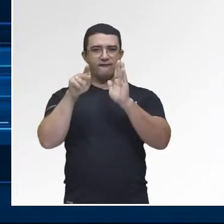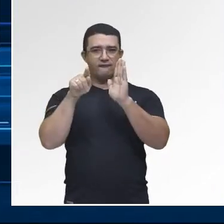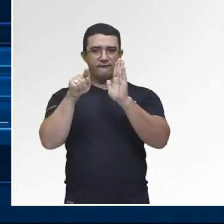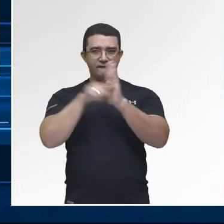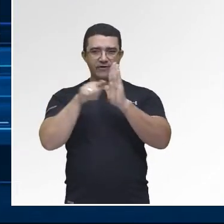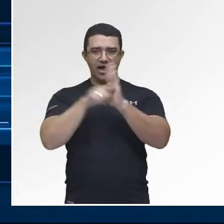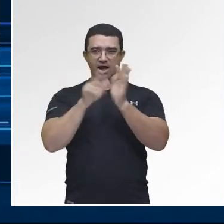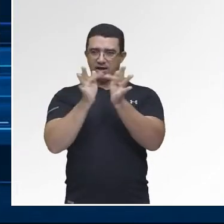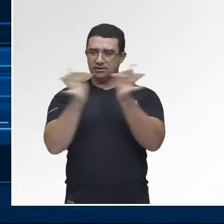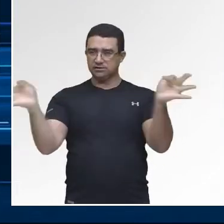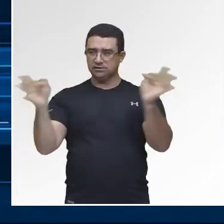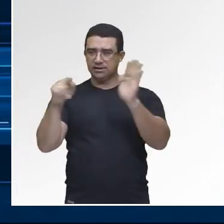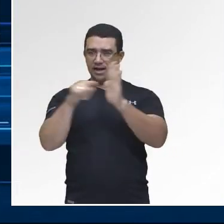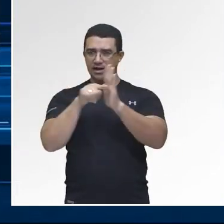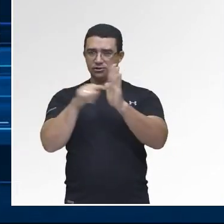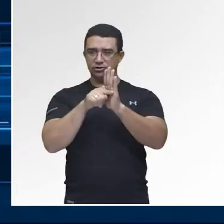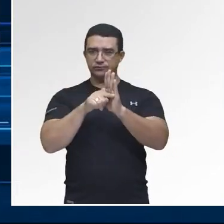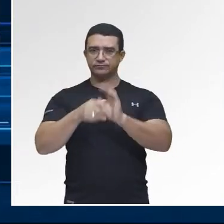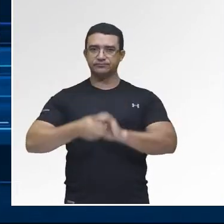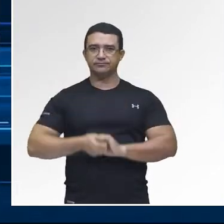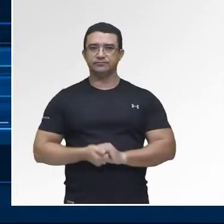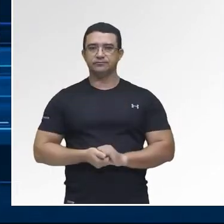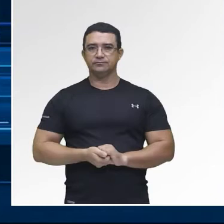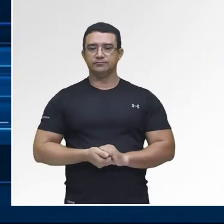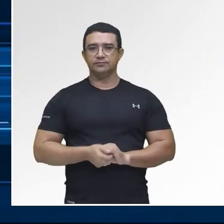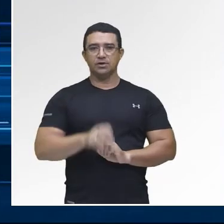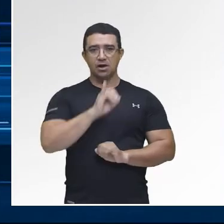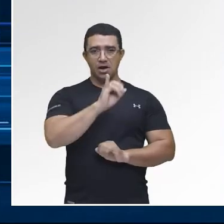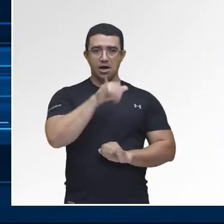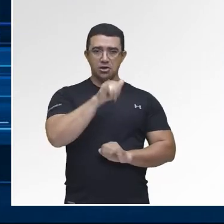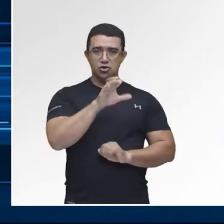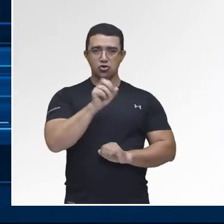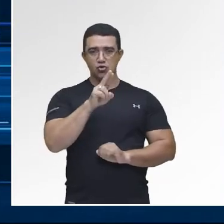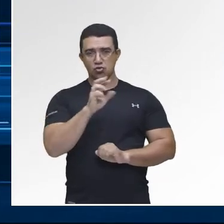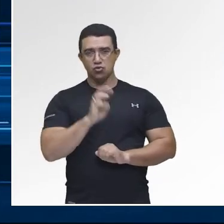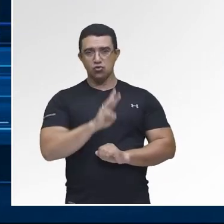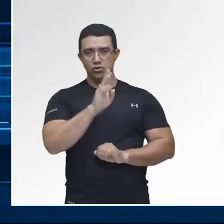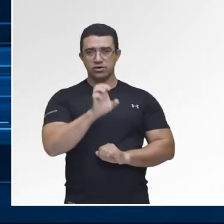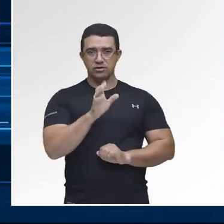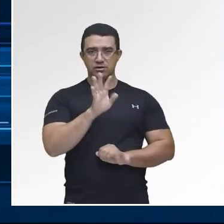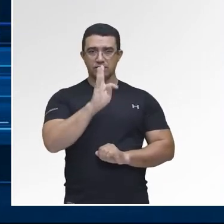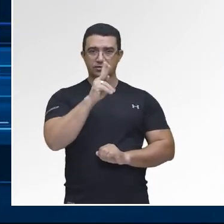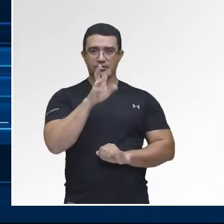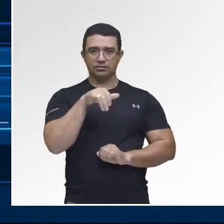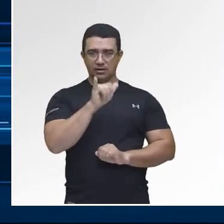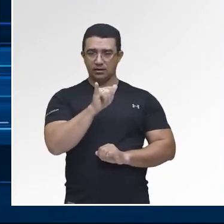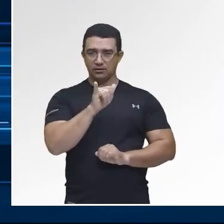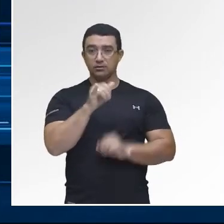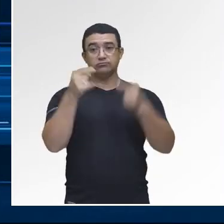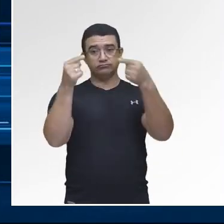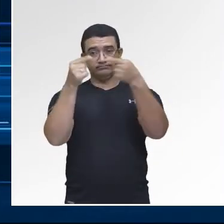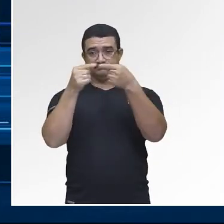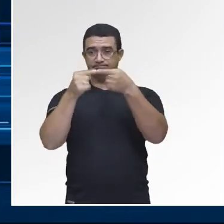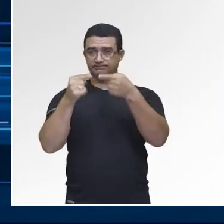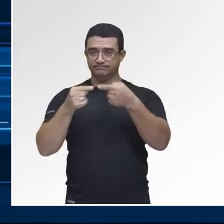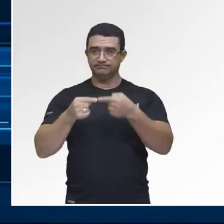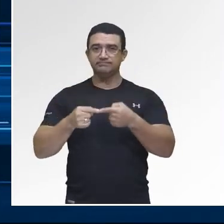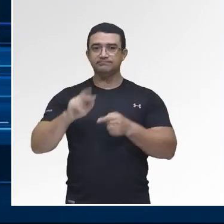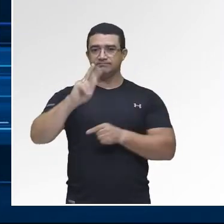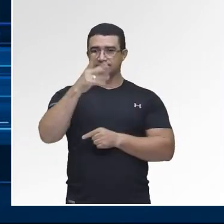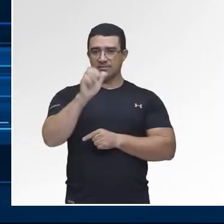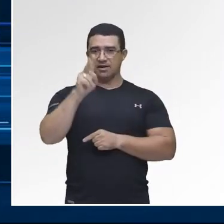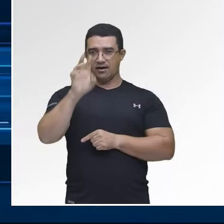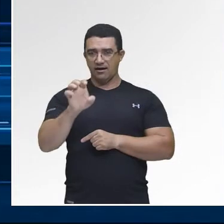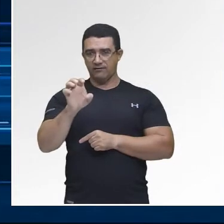negativa. Então olha os sujeitos, reitero. I, you, we, they, que é, respectivamente, eu,